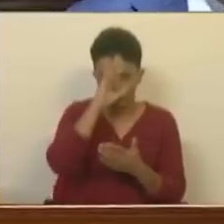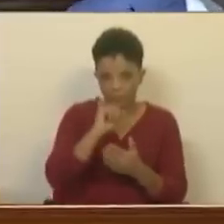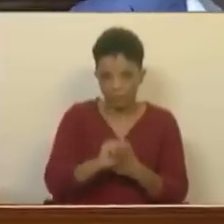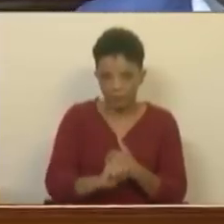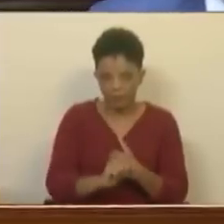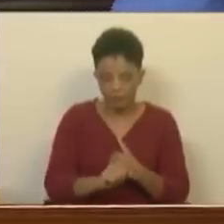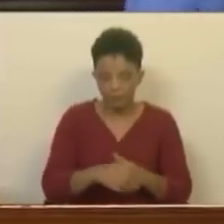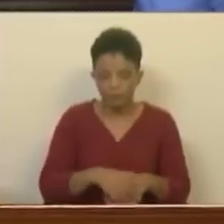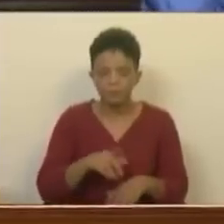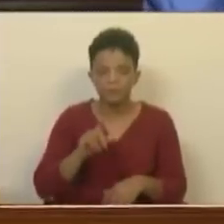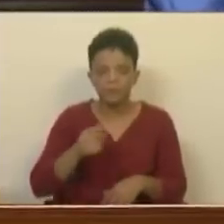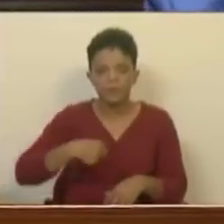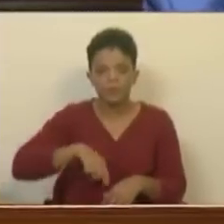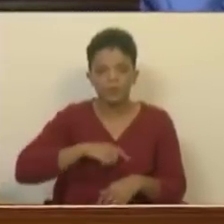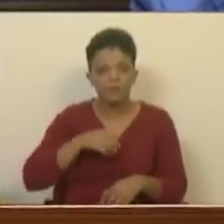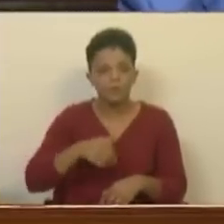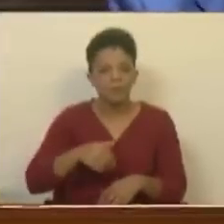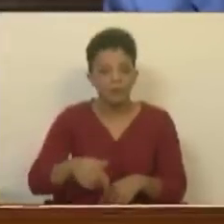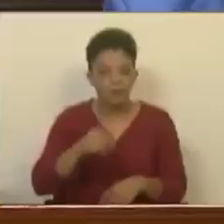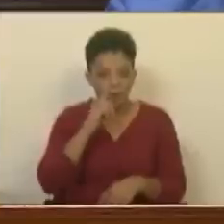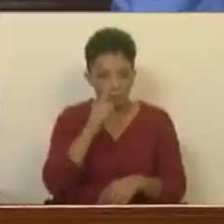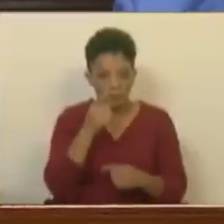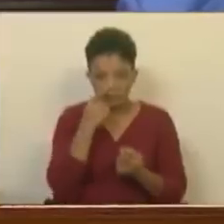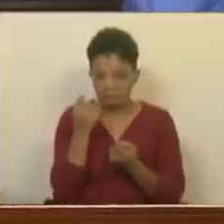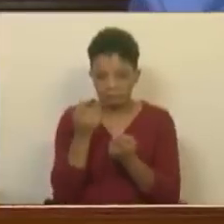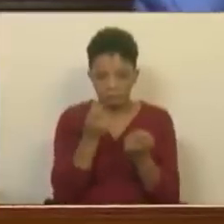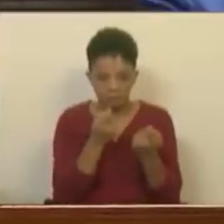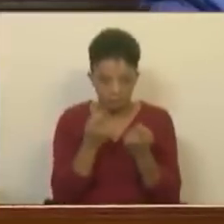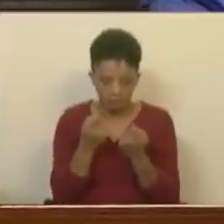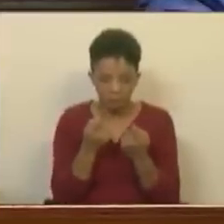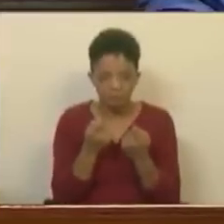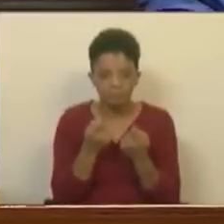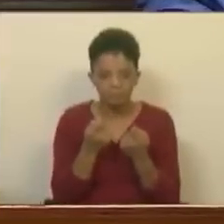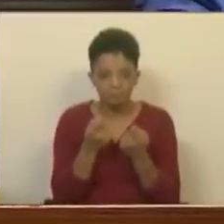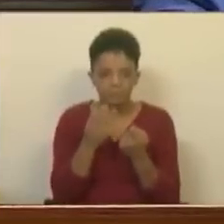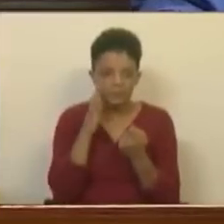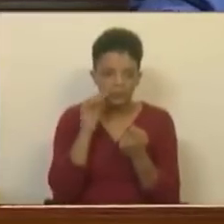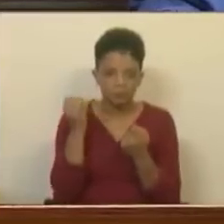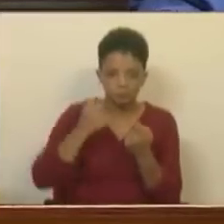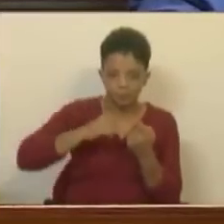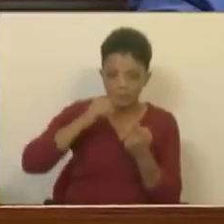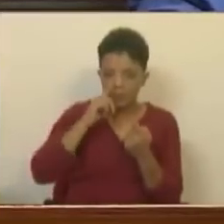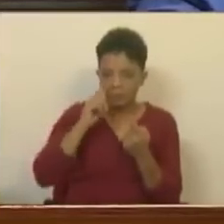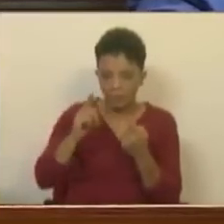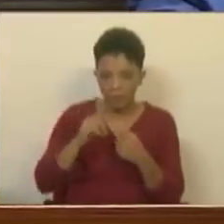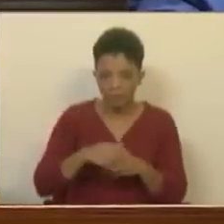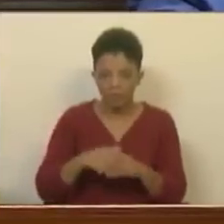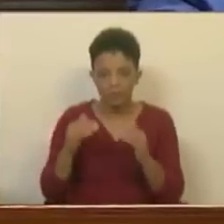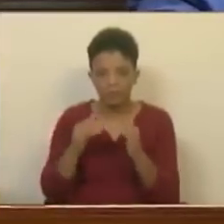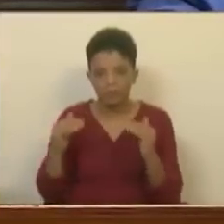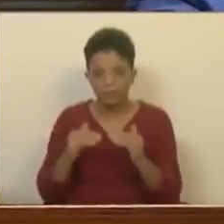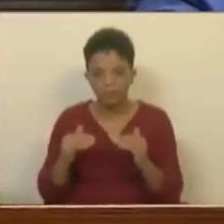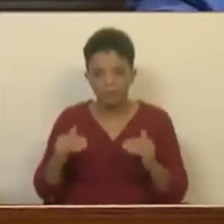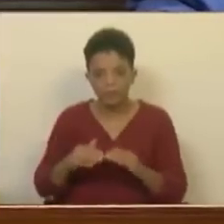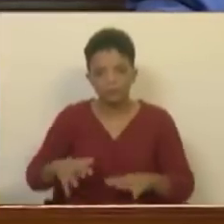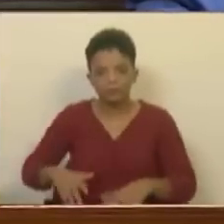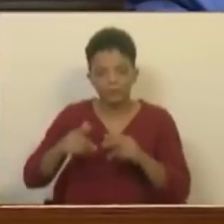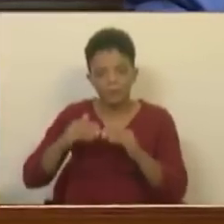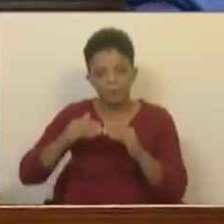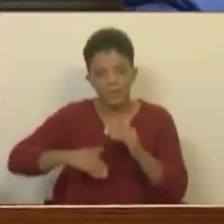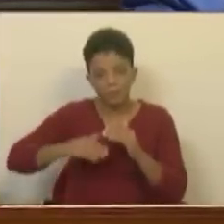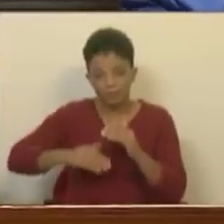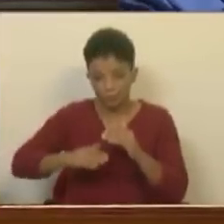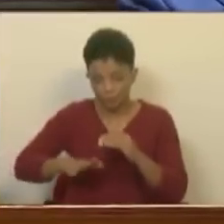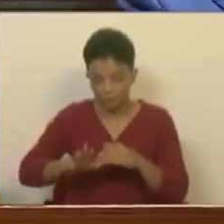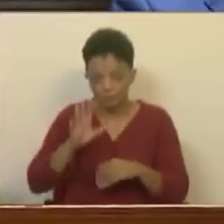e que é estamos a aproximar-nos da Alemanha procurando ignorar que a Alemanha tem tido níveis de crescimento bastante baixo